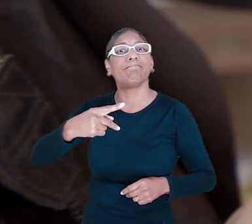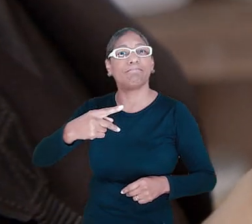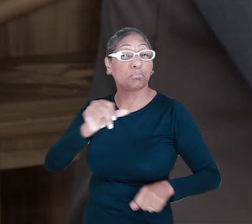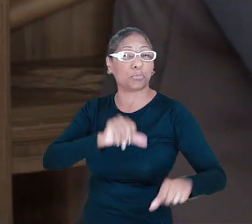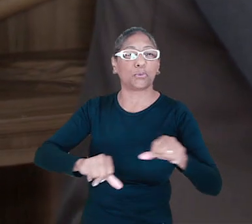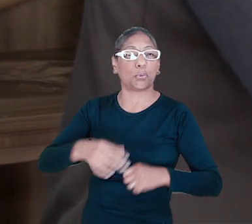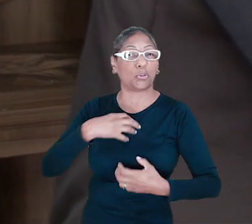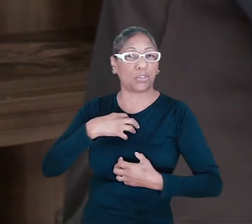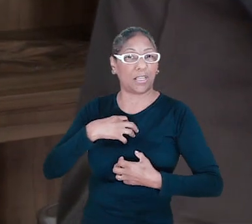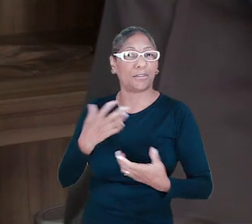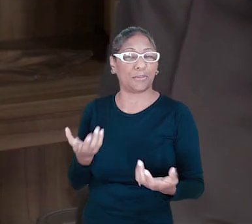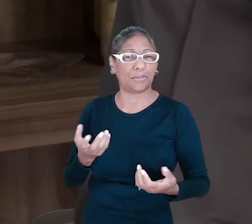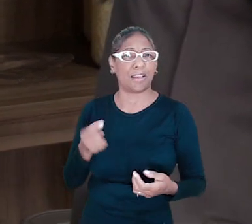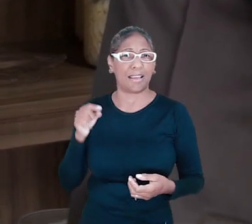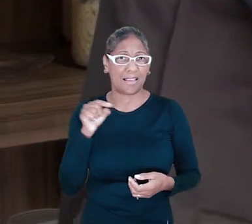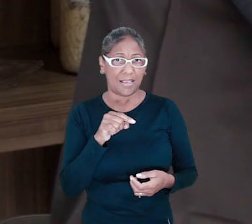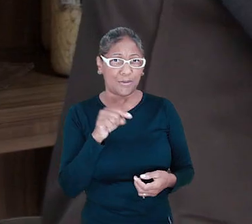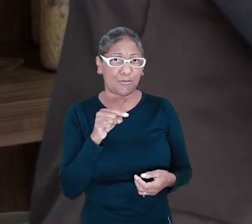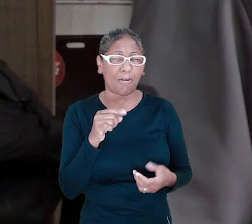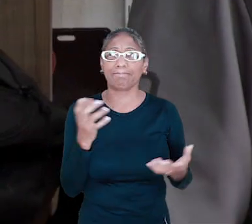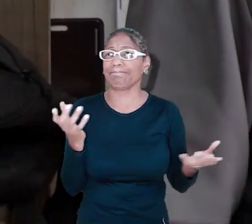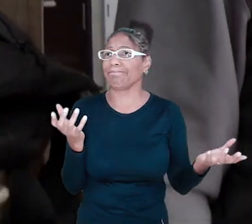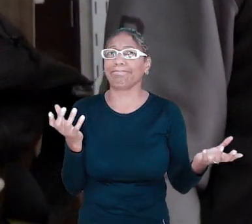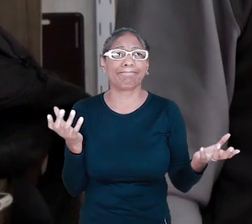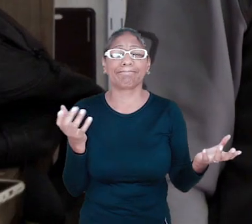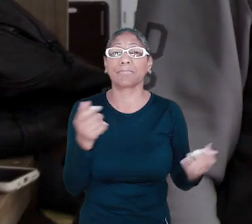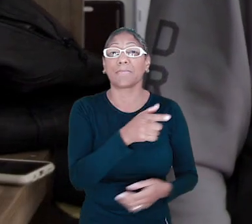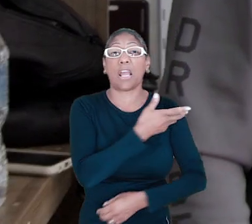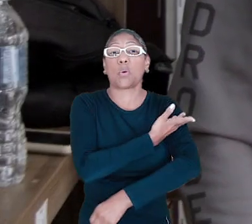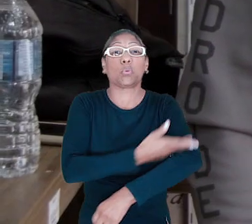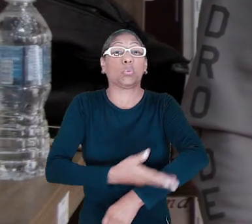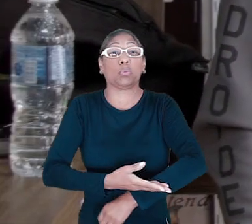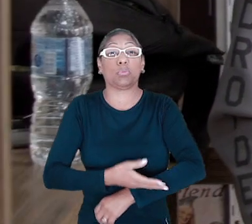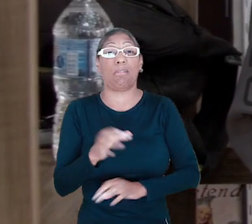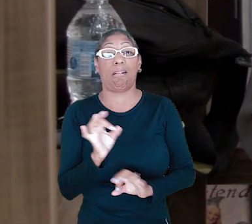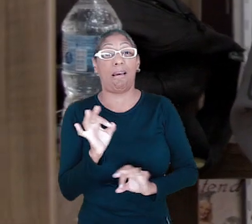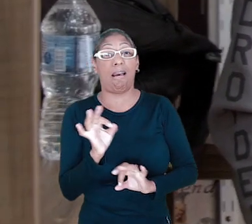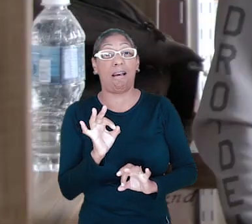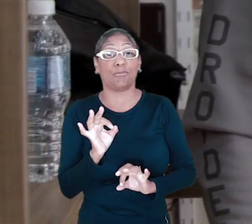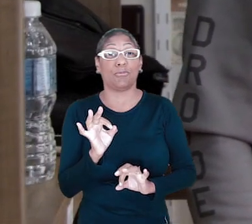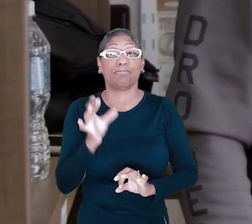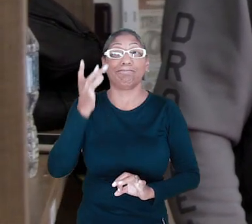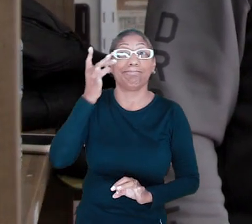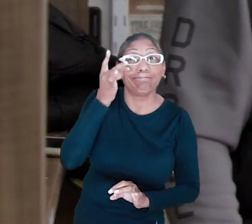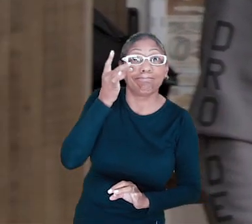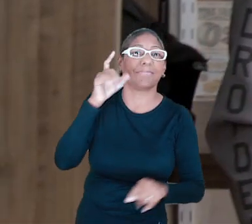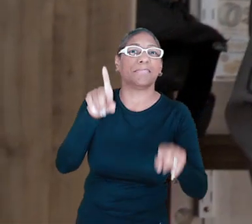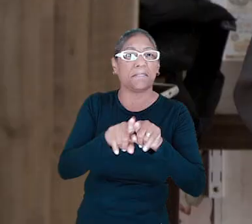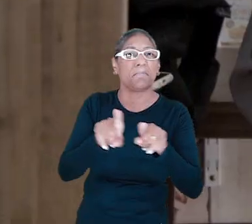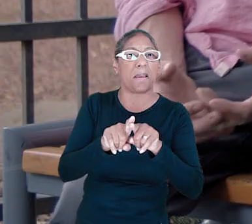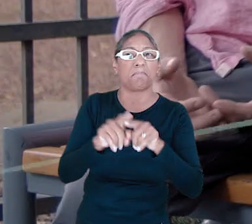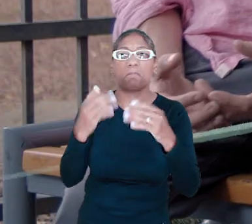conta disso. E esse tipo de coisa, a princípio, não fazia parte do Lado a Lado, e às vezes até ali no presencial,